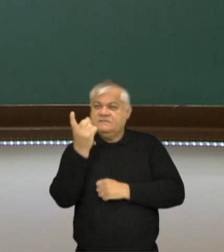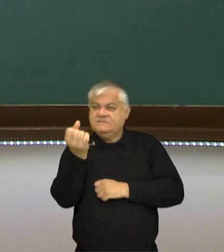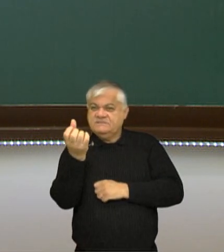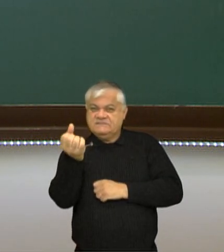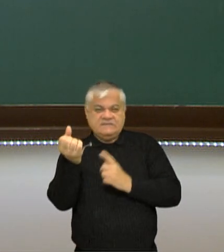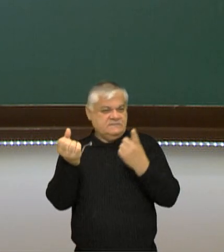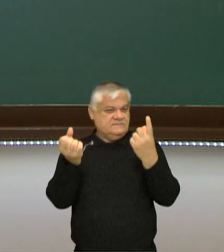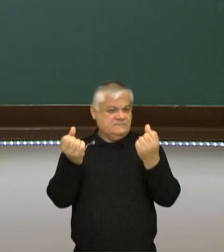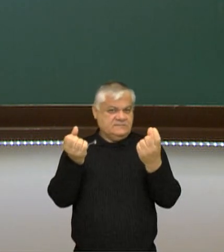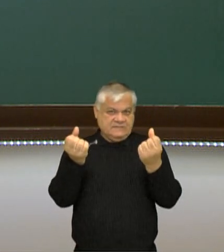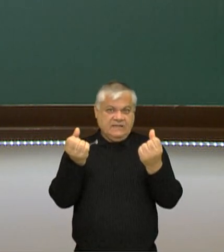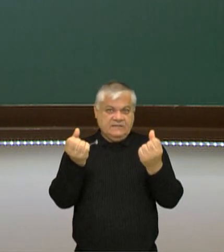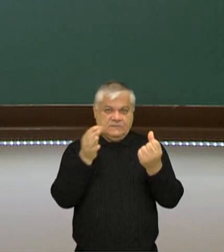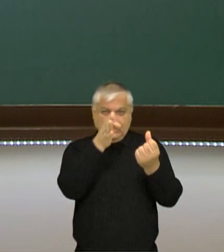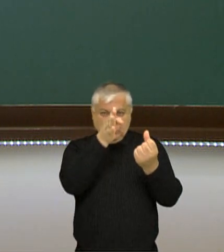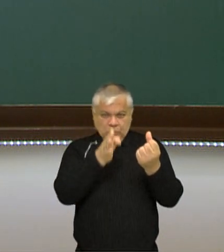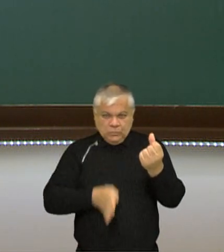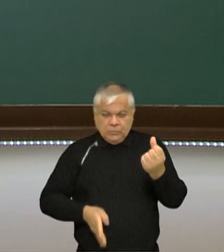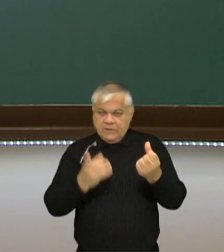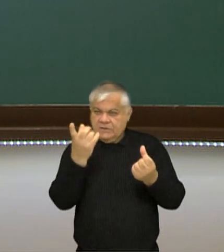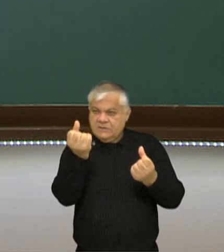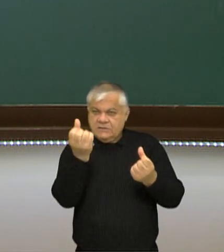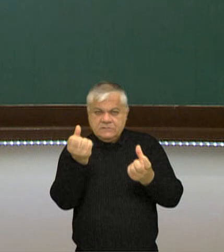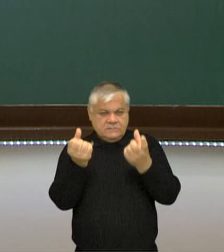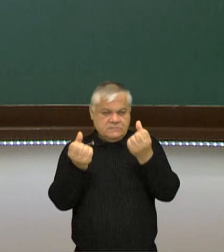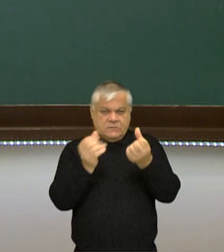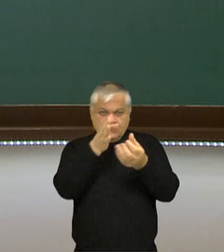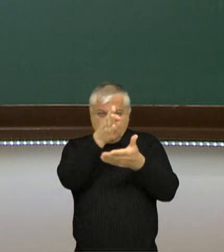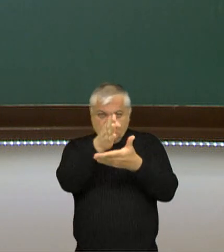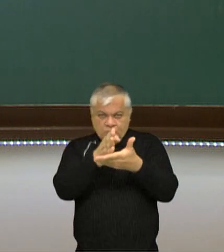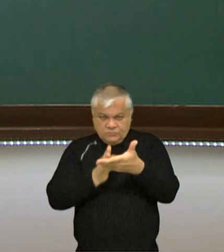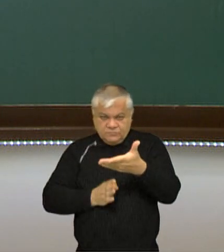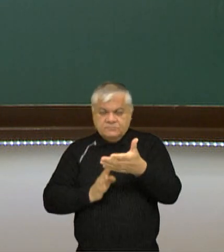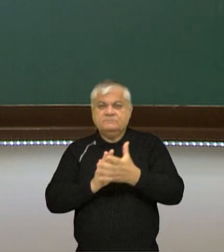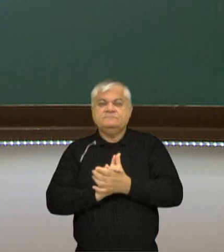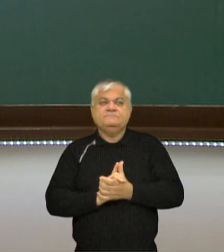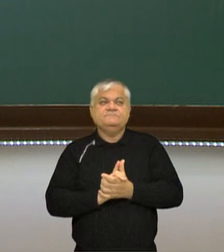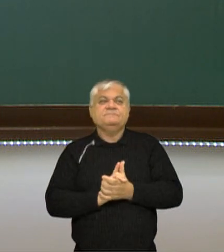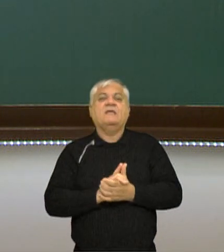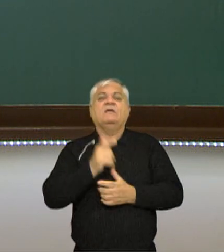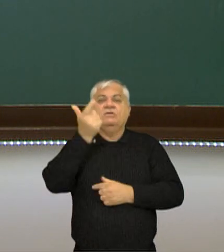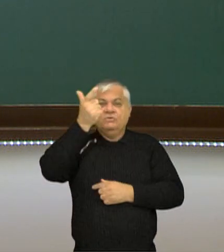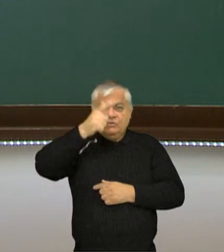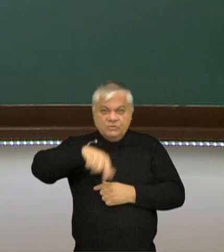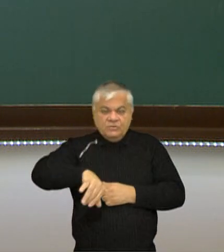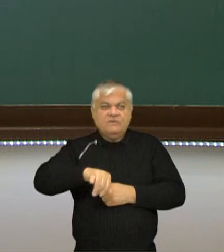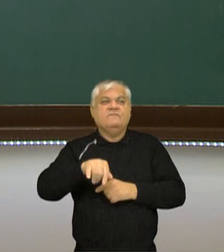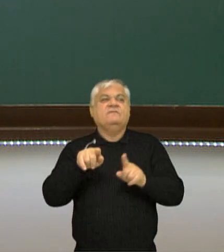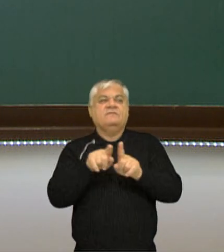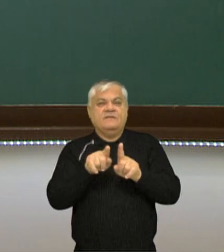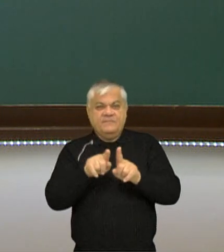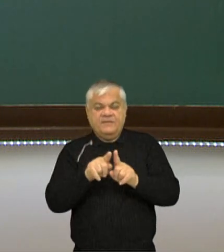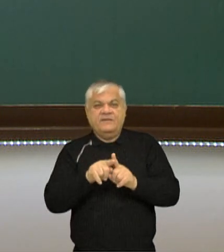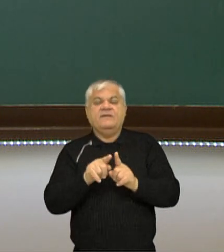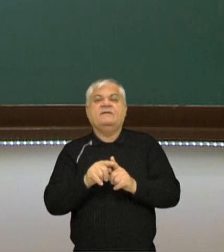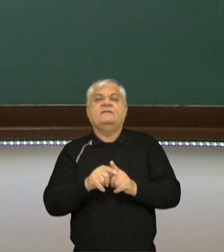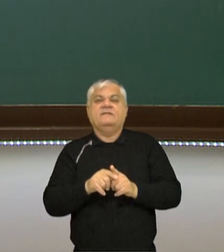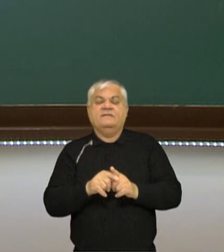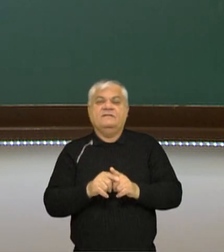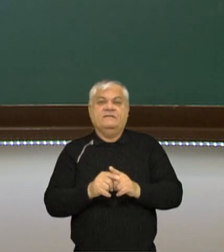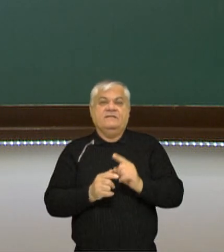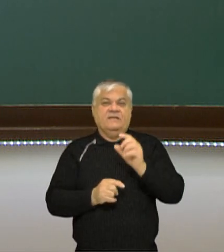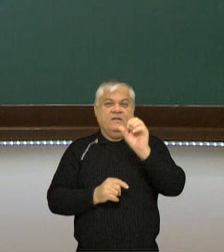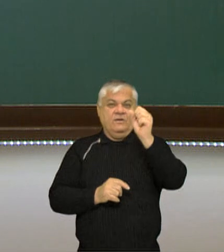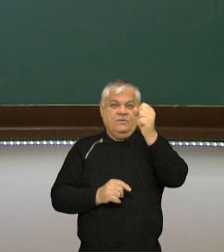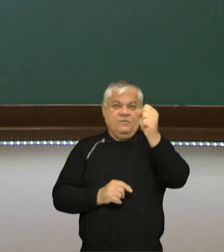16 e 16. Essas duas partes eu vou dividir novamente ao meio. Então, divido aqui ao meio